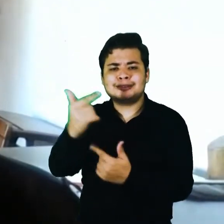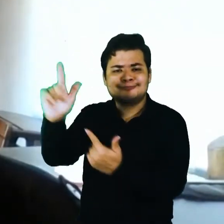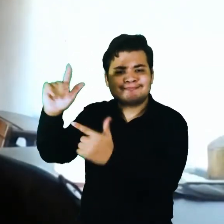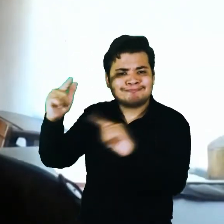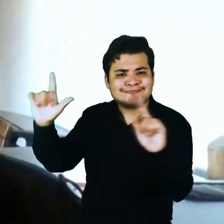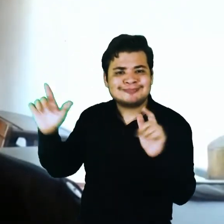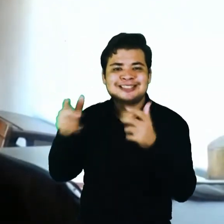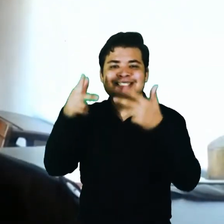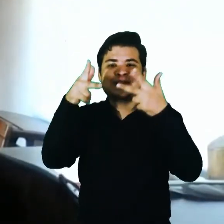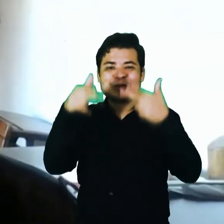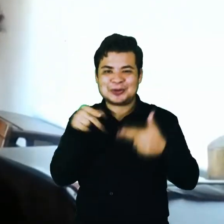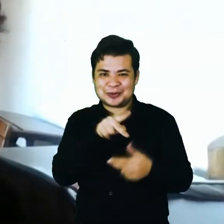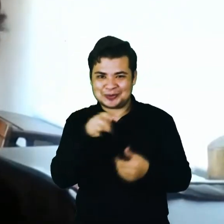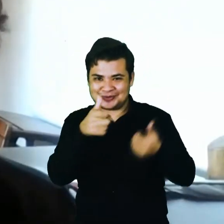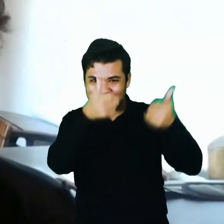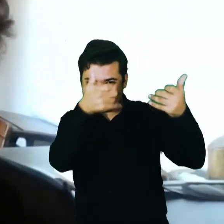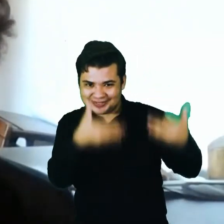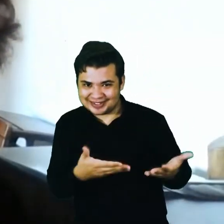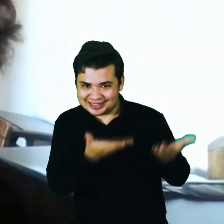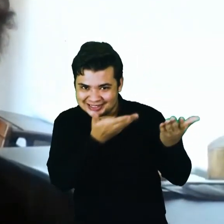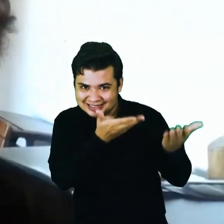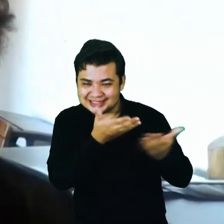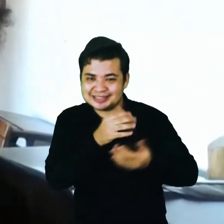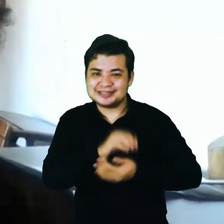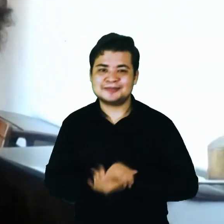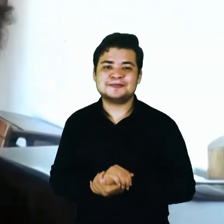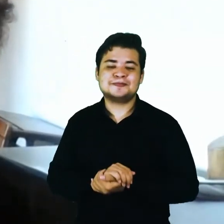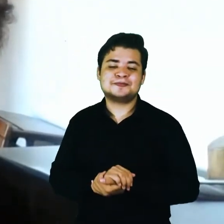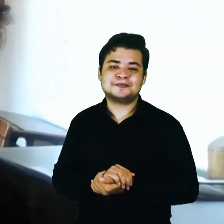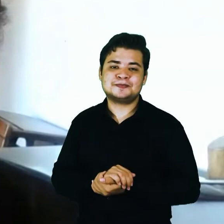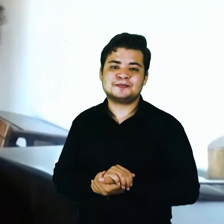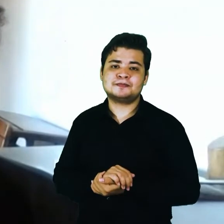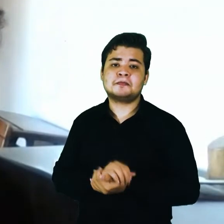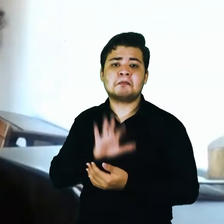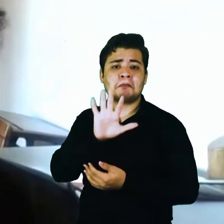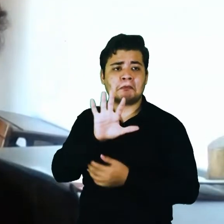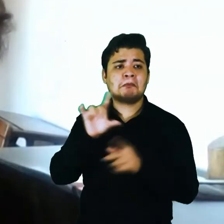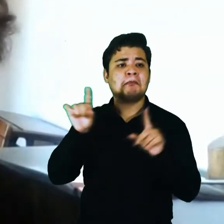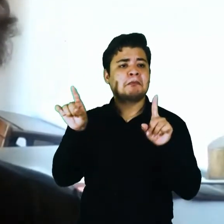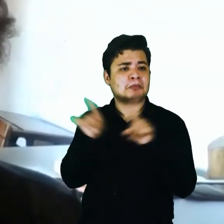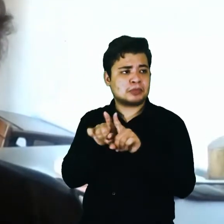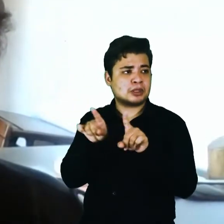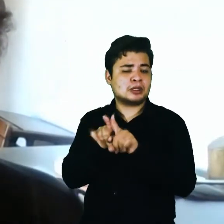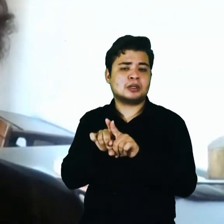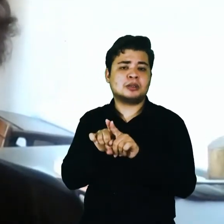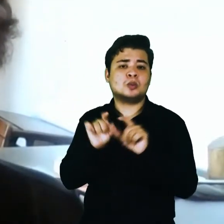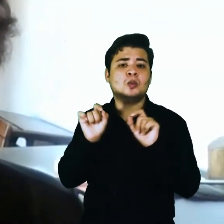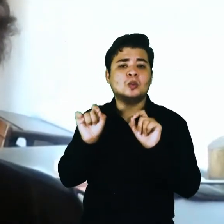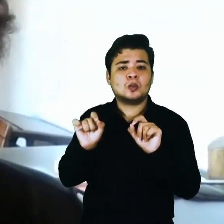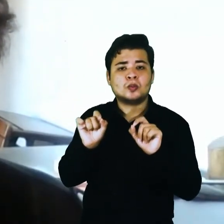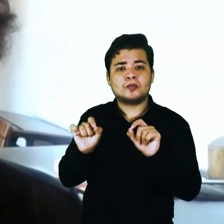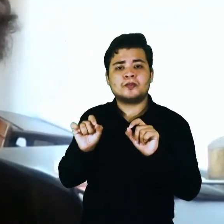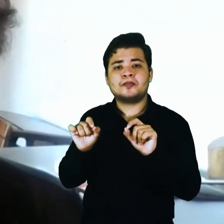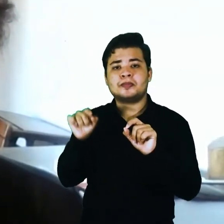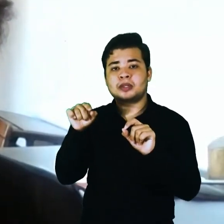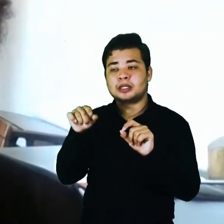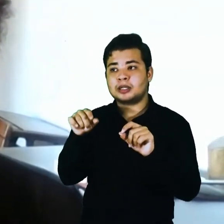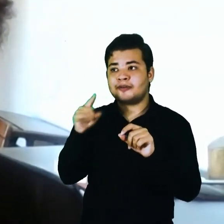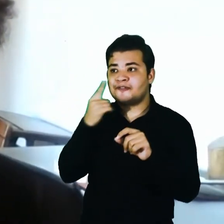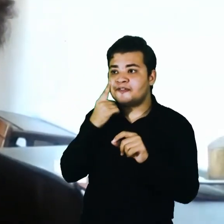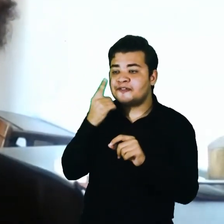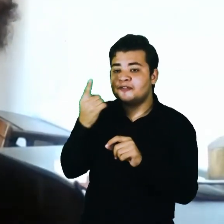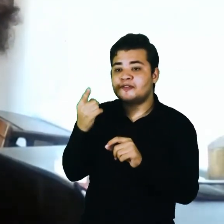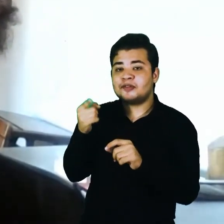como a outra professora estava comentando, mas também para a questão do estado